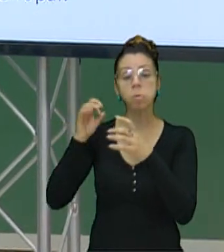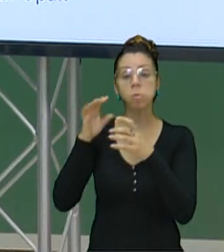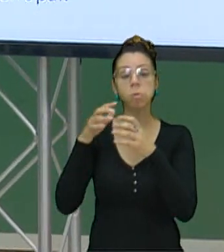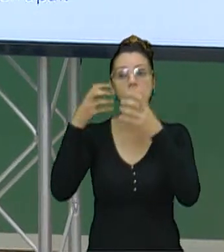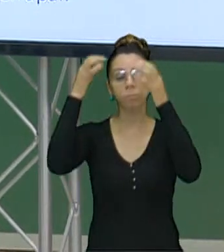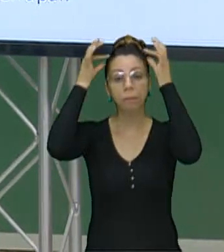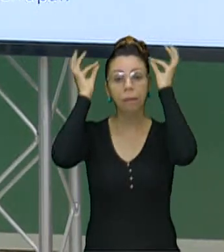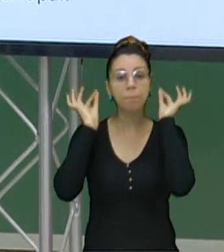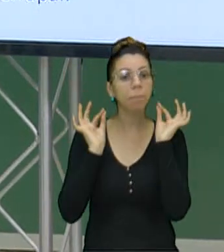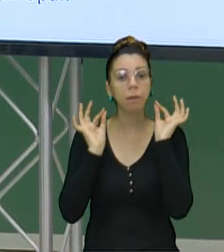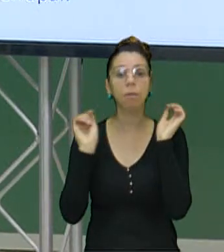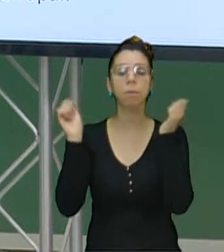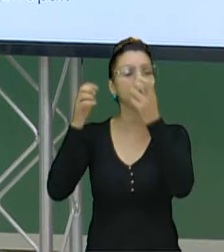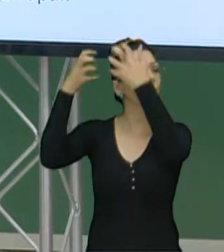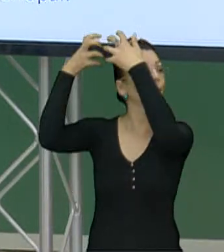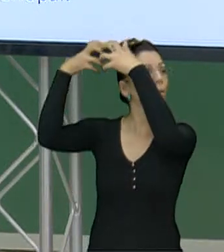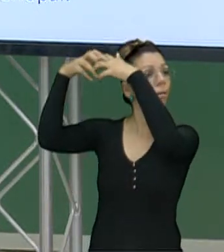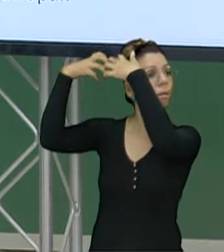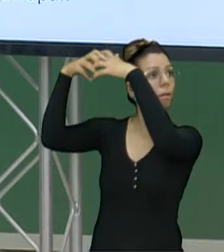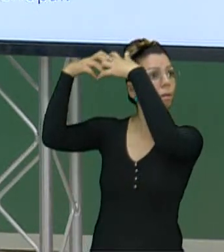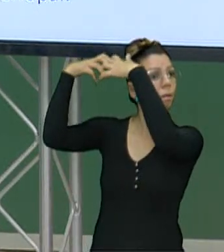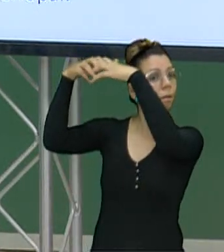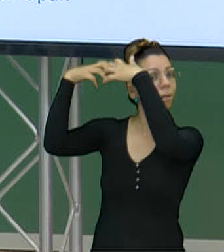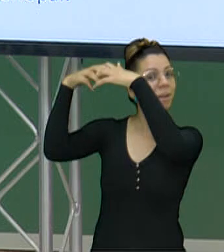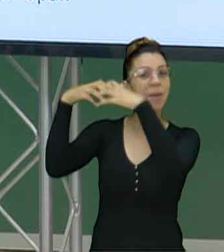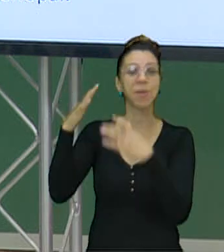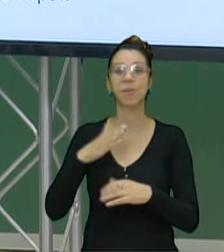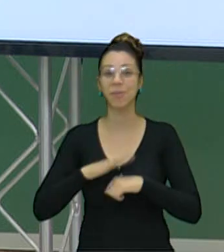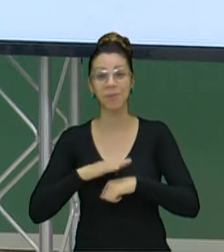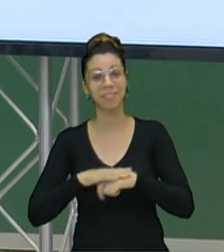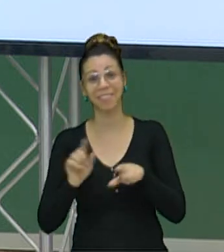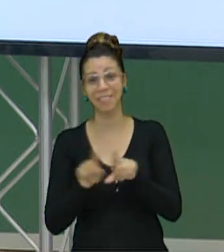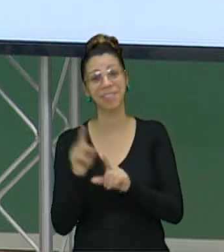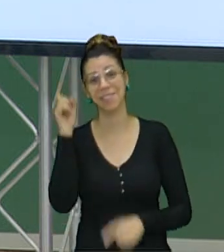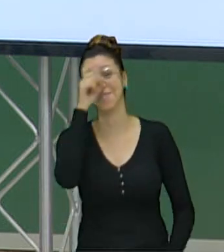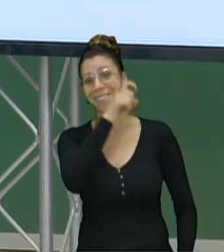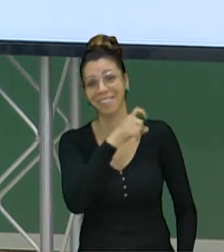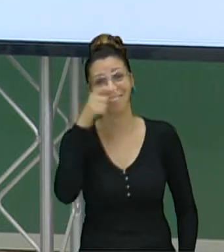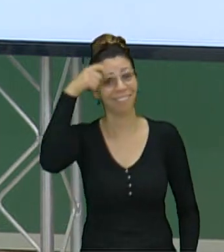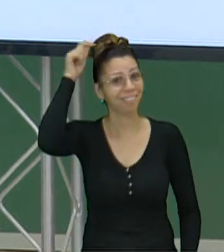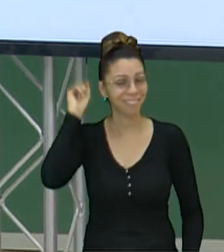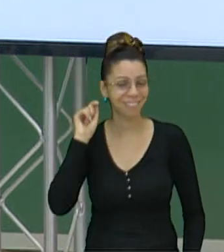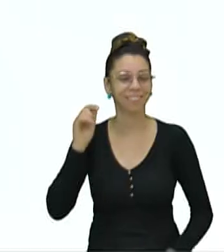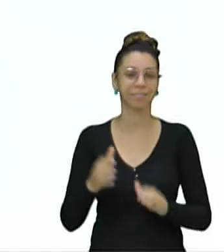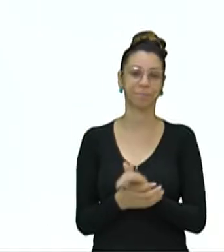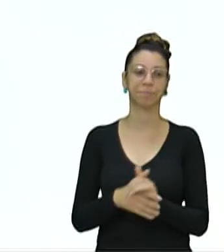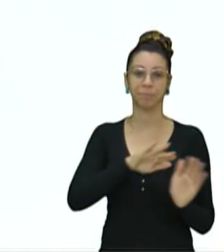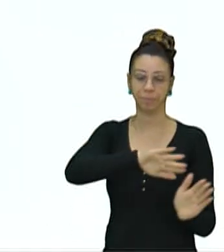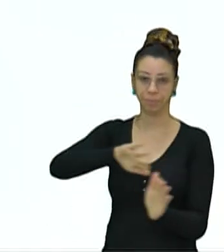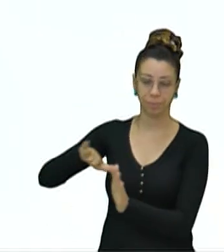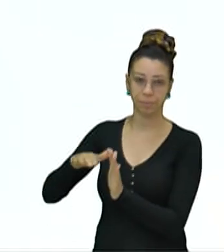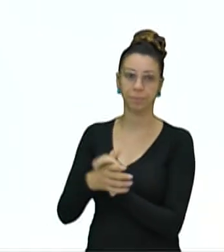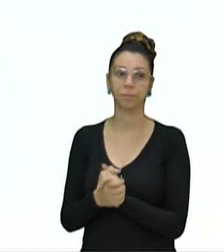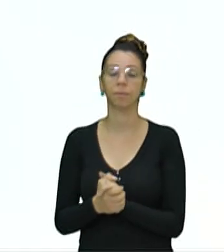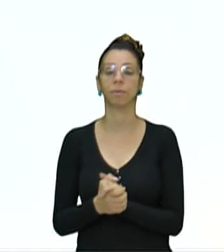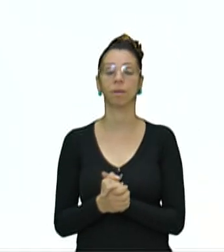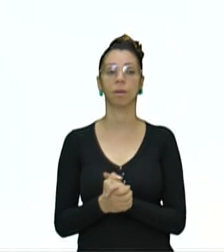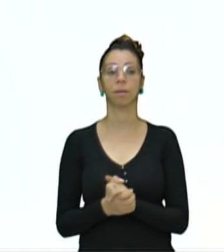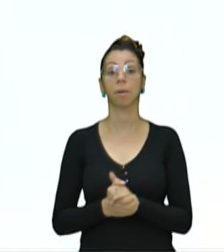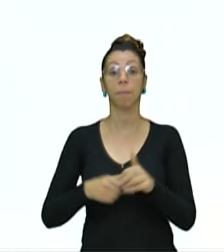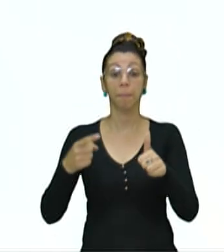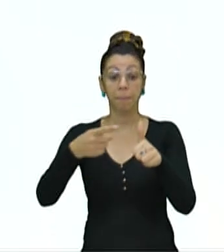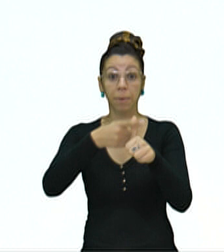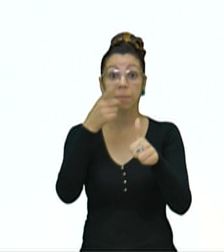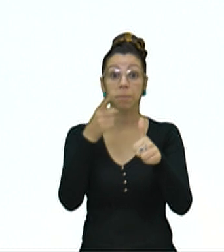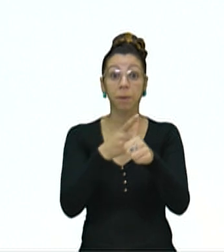criar cabelo, né? No meu caso, é meio difícil também. Mas vamos aqui, gente. Olha aqui, ó. Primeira questão, física a gente